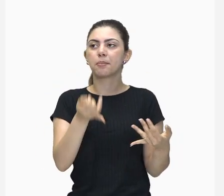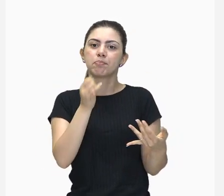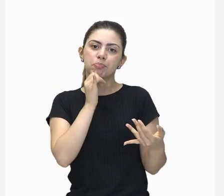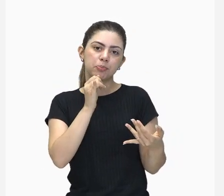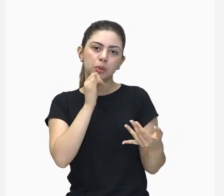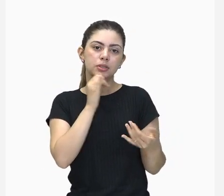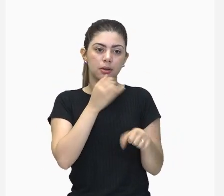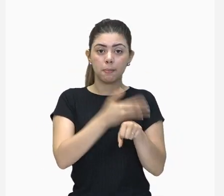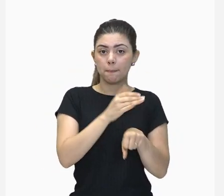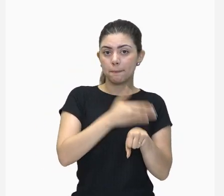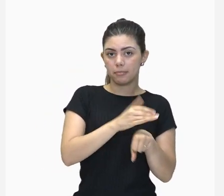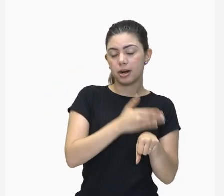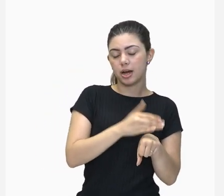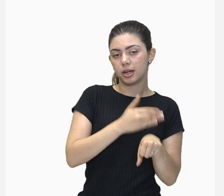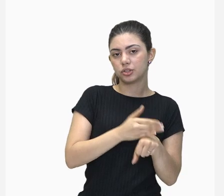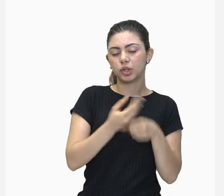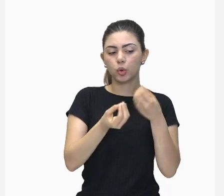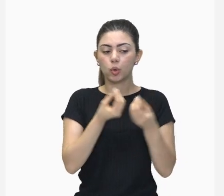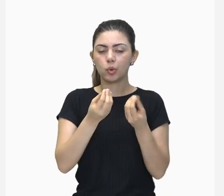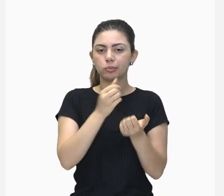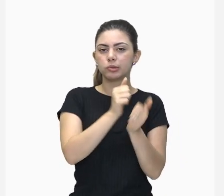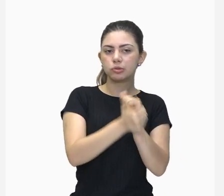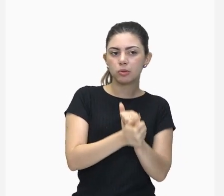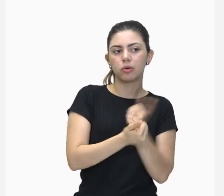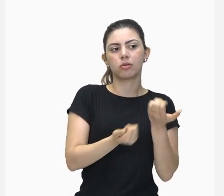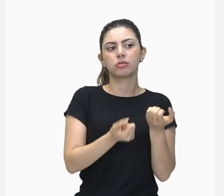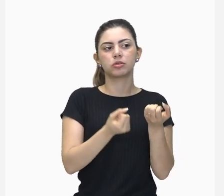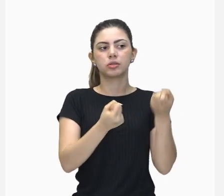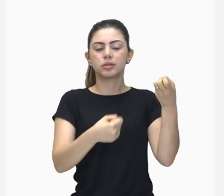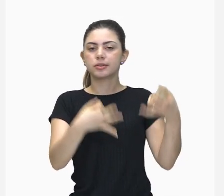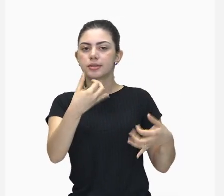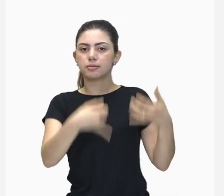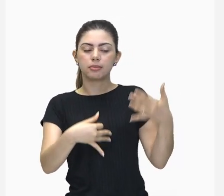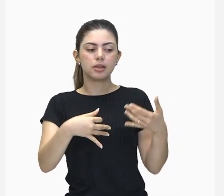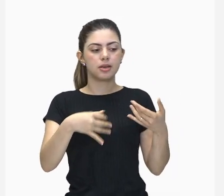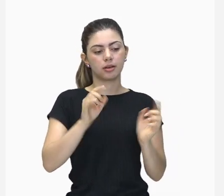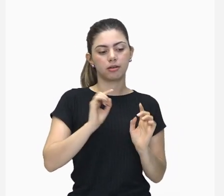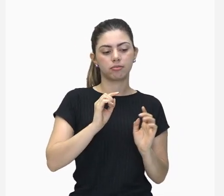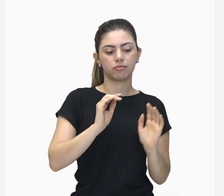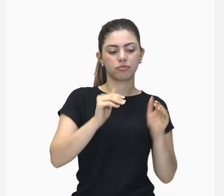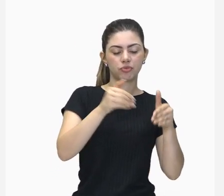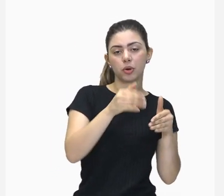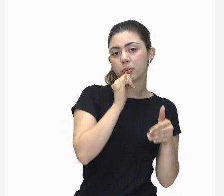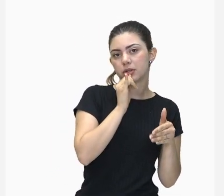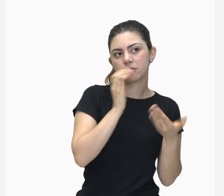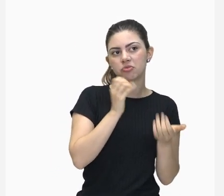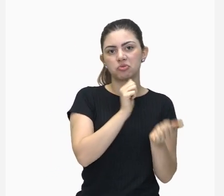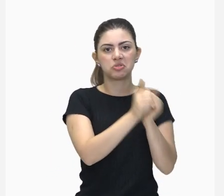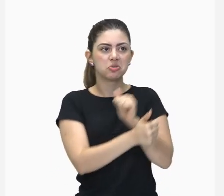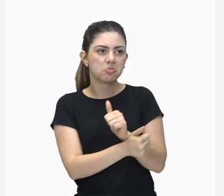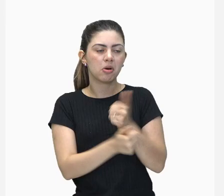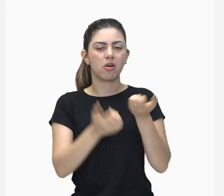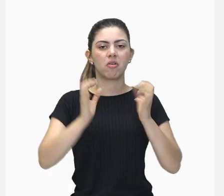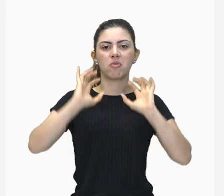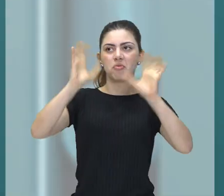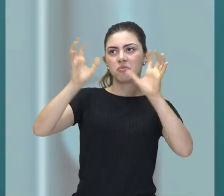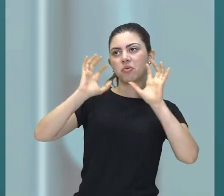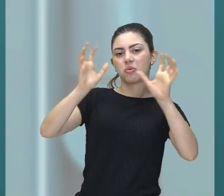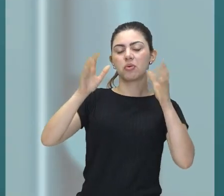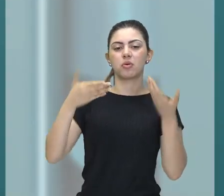a prática dos esportes, né? A gente fala de um esporte específico, futebol,